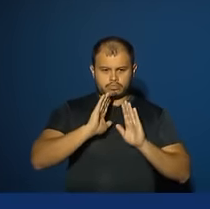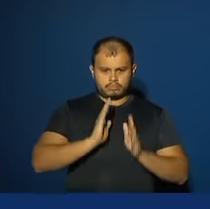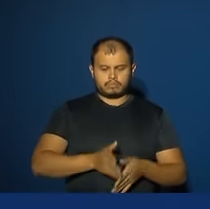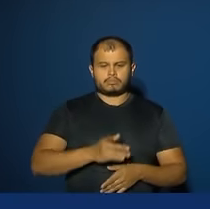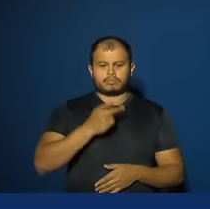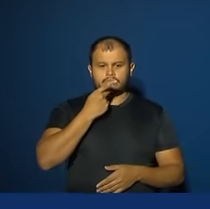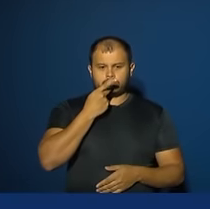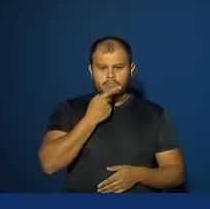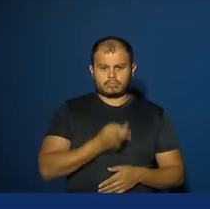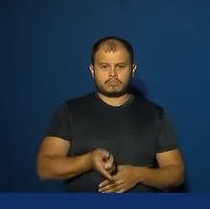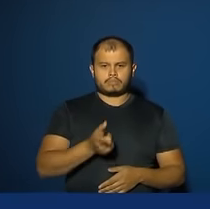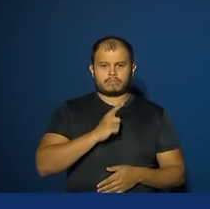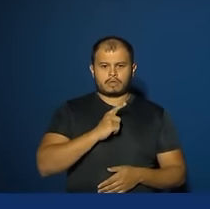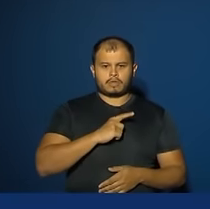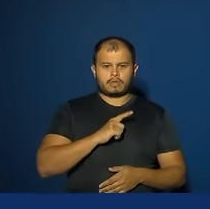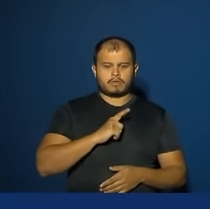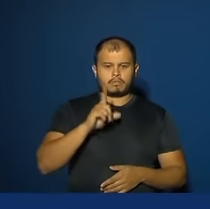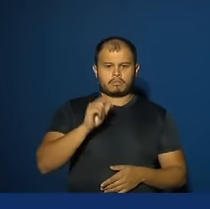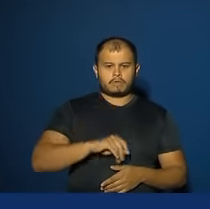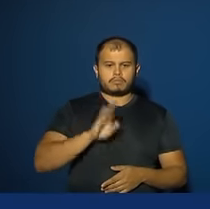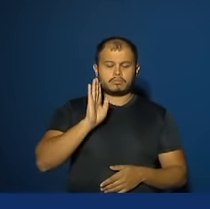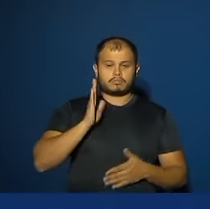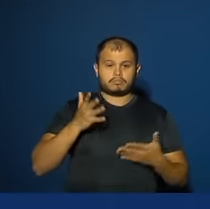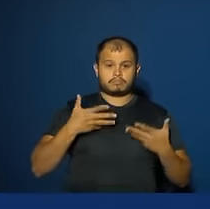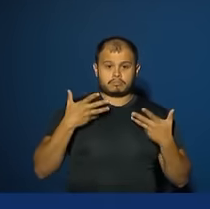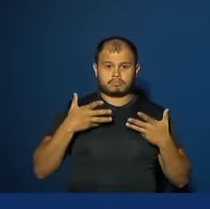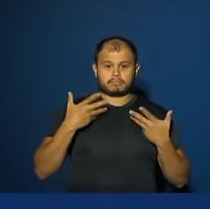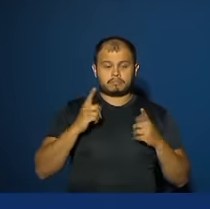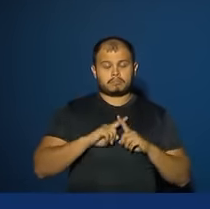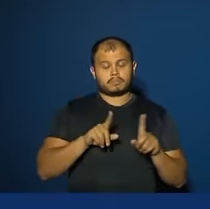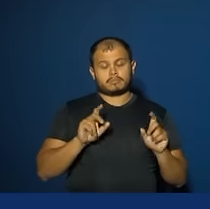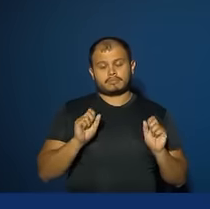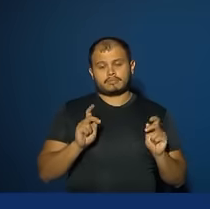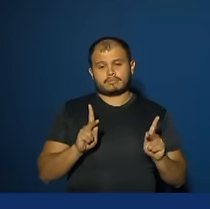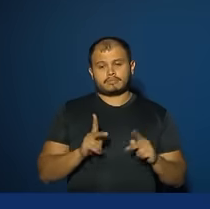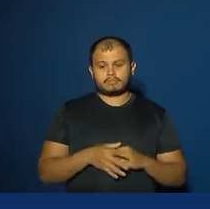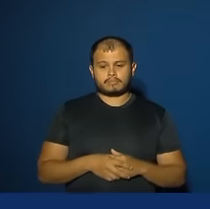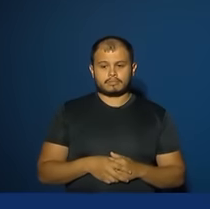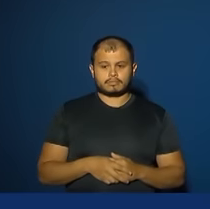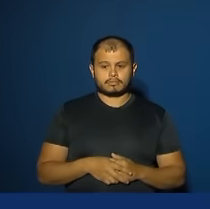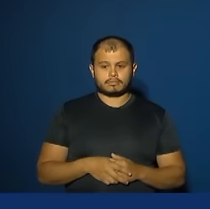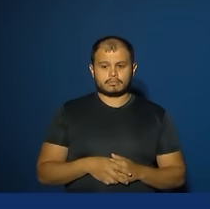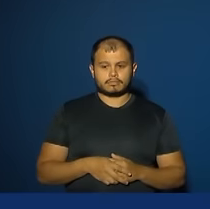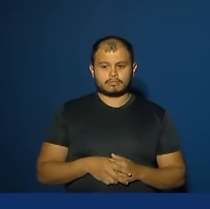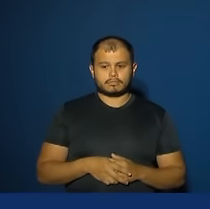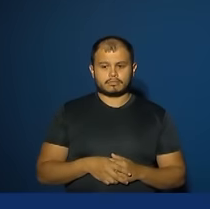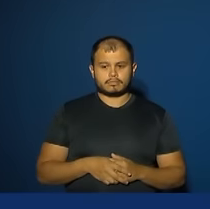torna talvez menos divertido, mas a gente não pode fazer nada.